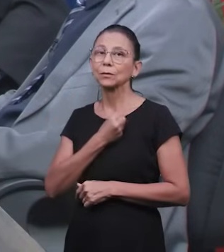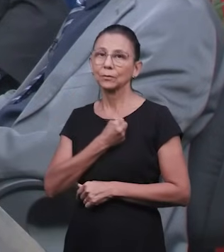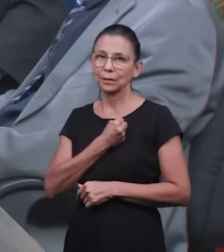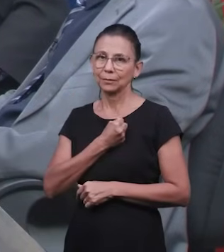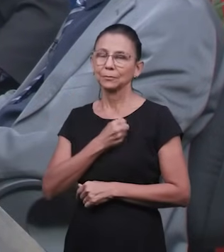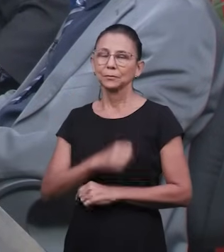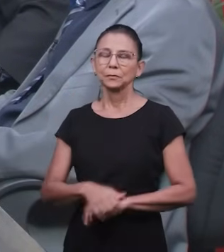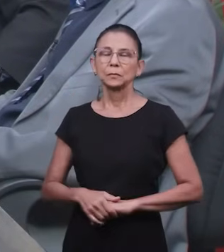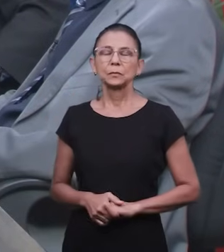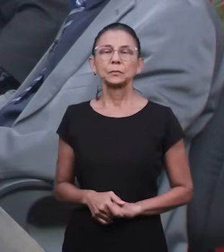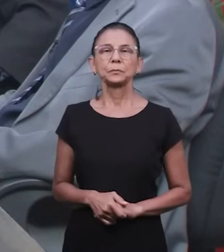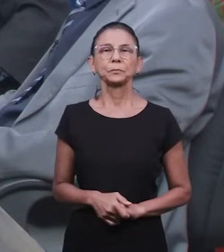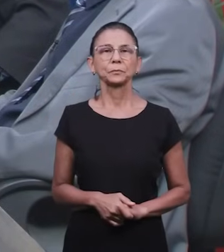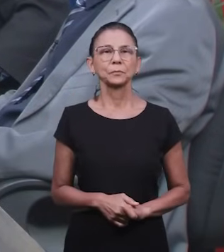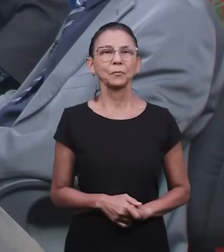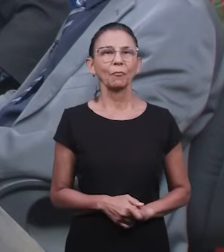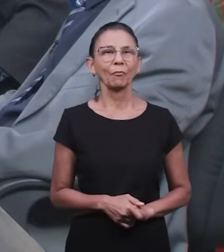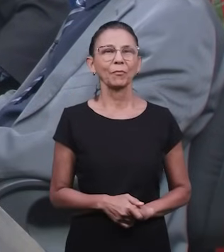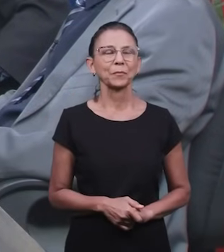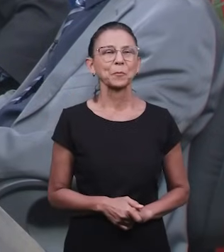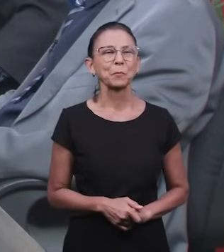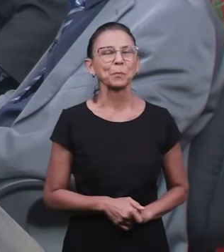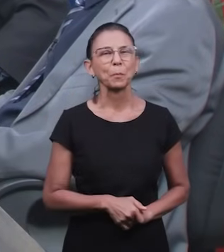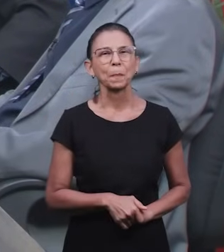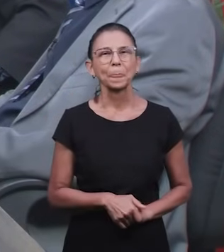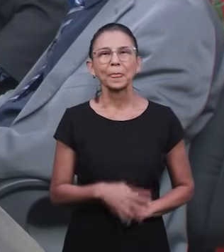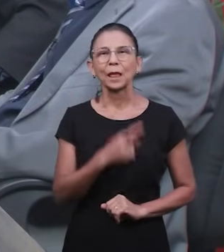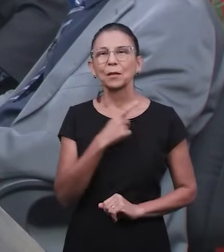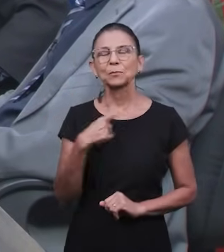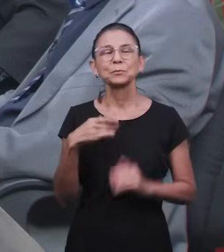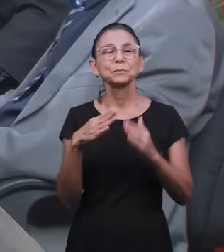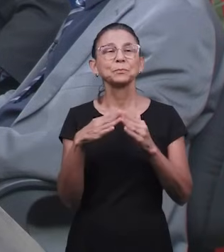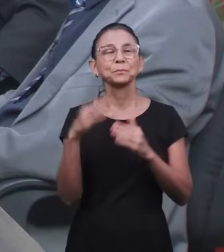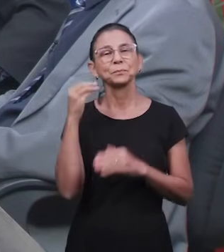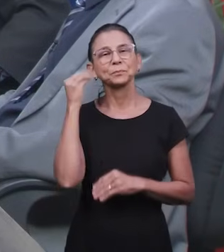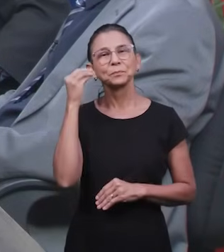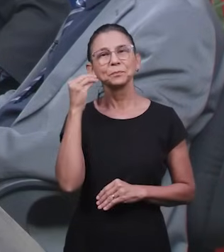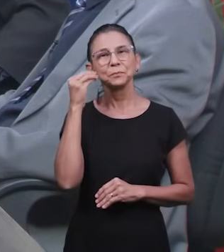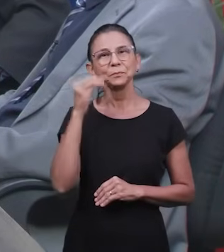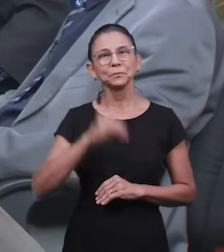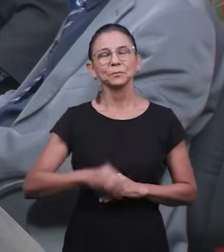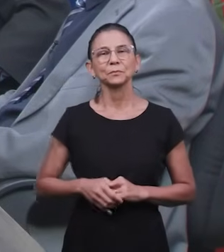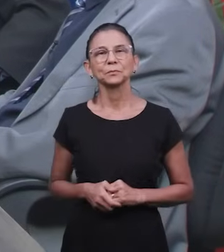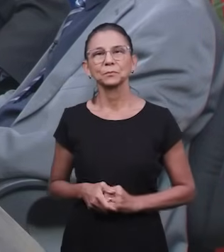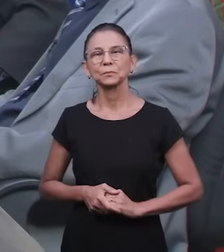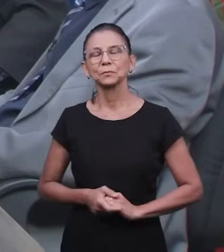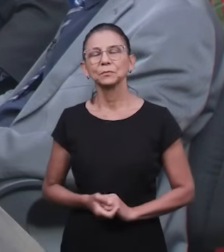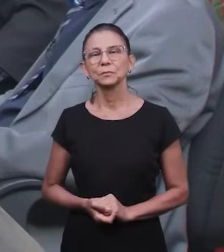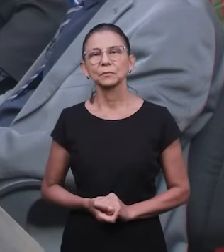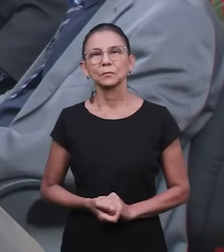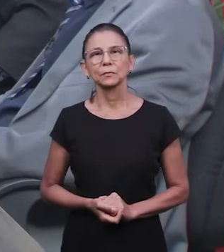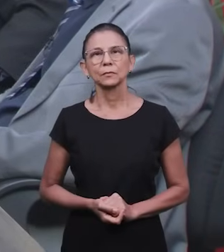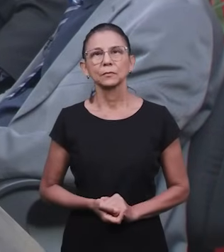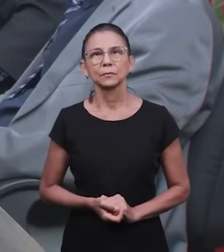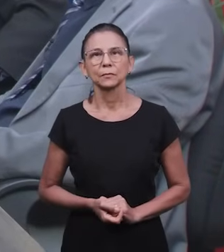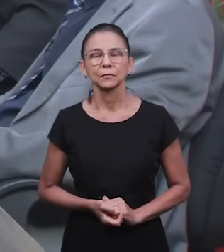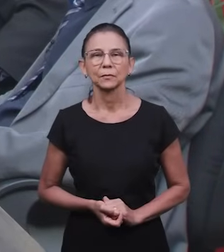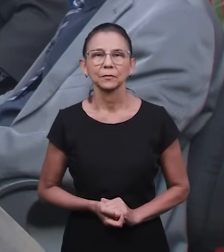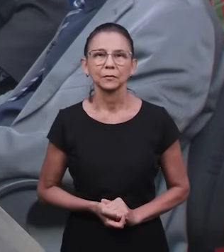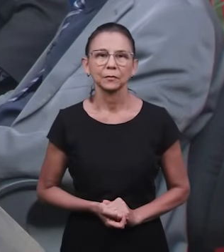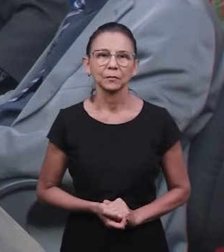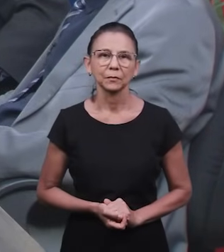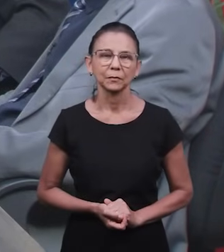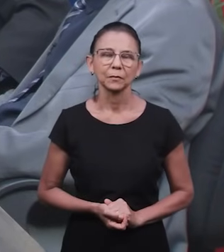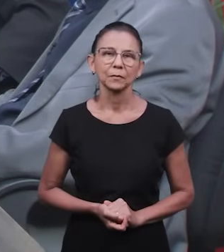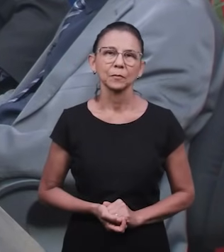Pastor Alexandro, faz favor, né? Traz a sua experiência para nós. Pastor, temos